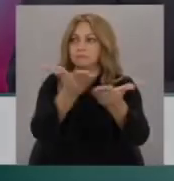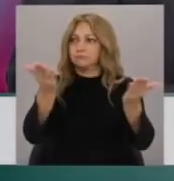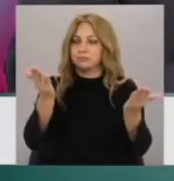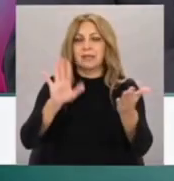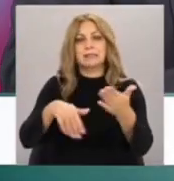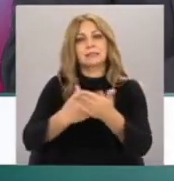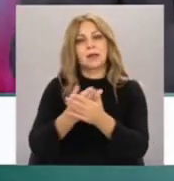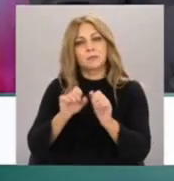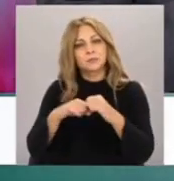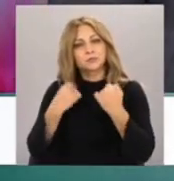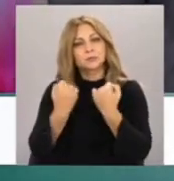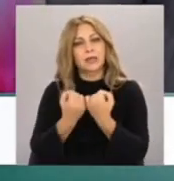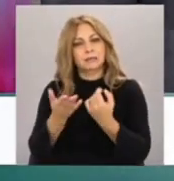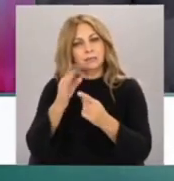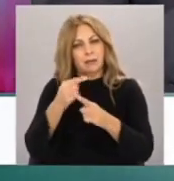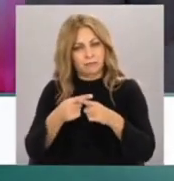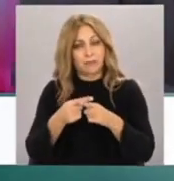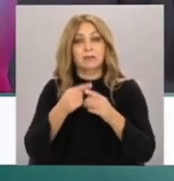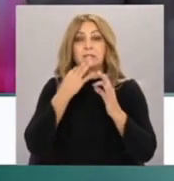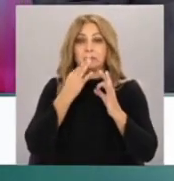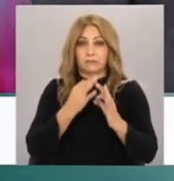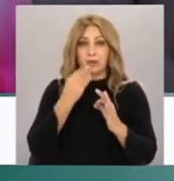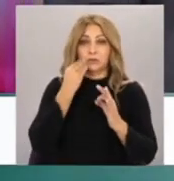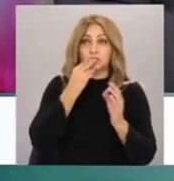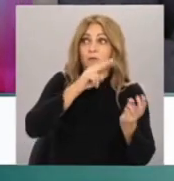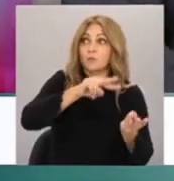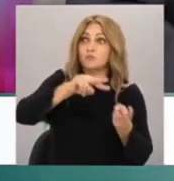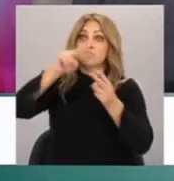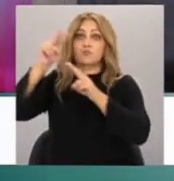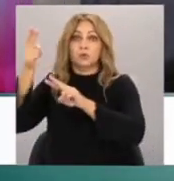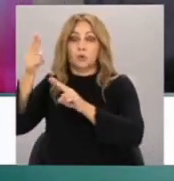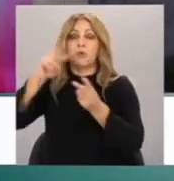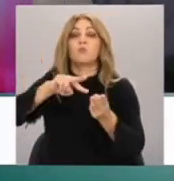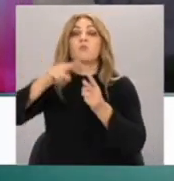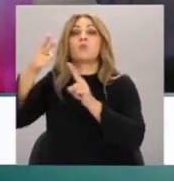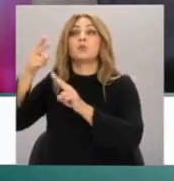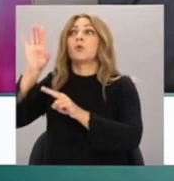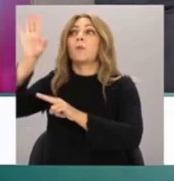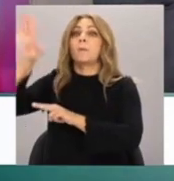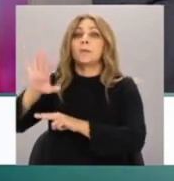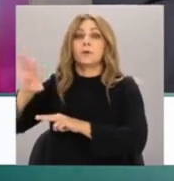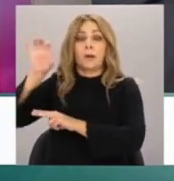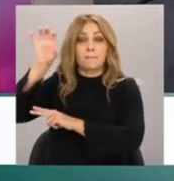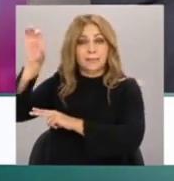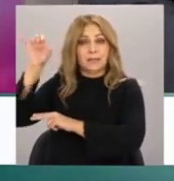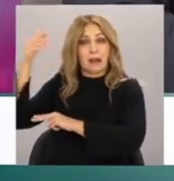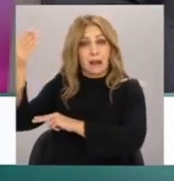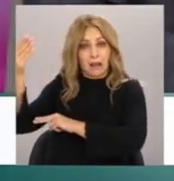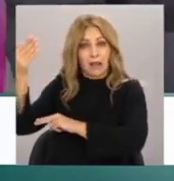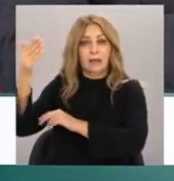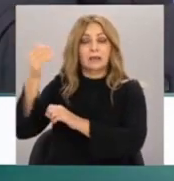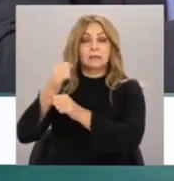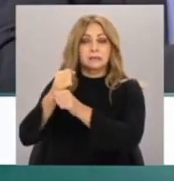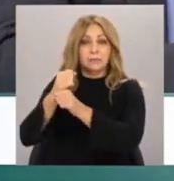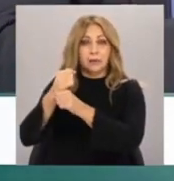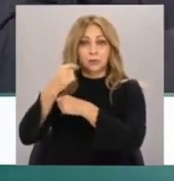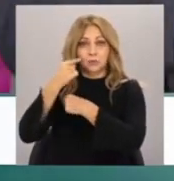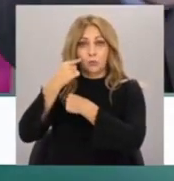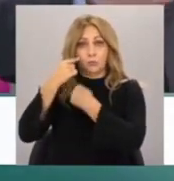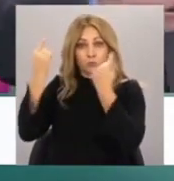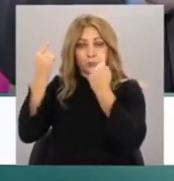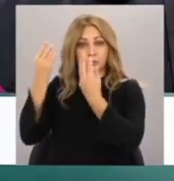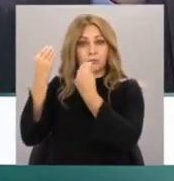a ativos não só vem saco e migram emigram para a sociedade onde a digo excelentes serviços públicos patrões liberais